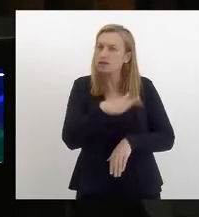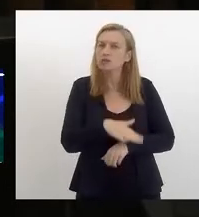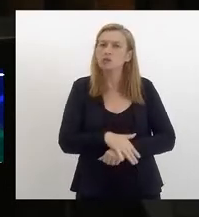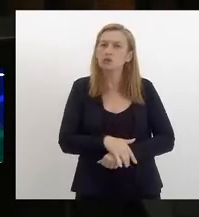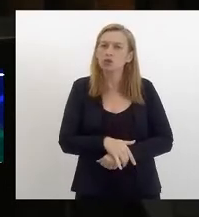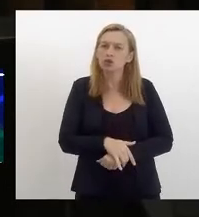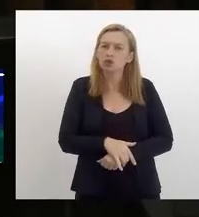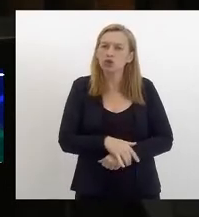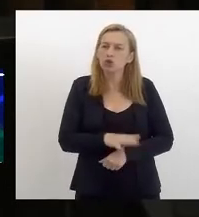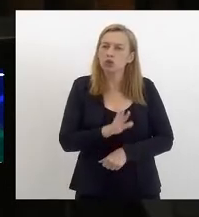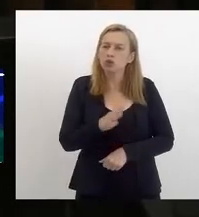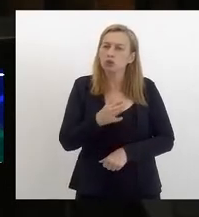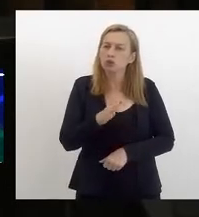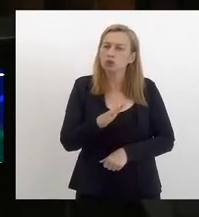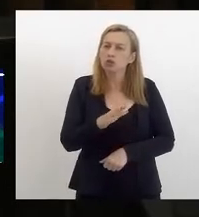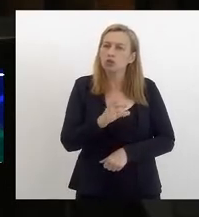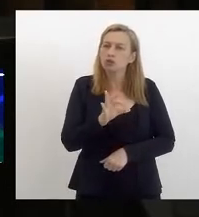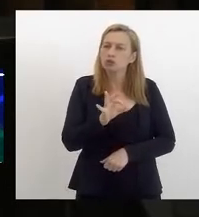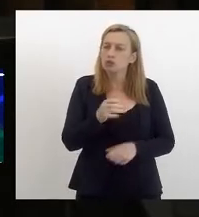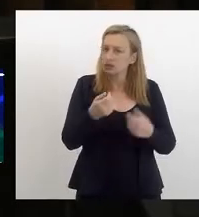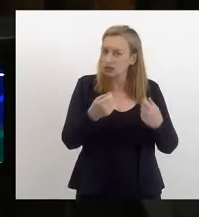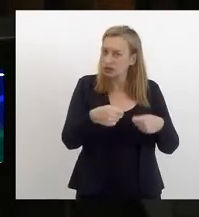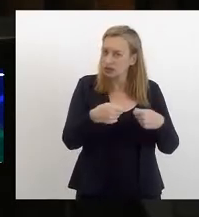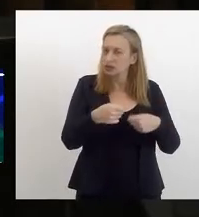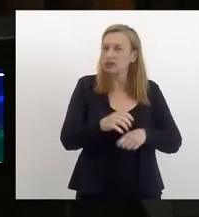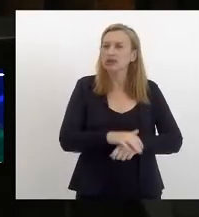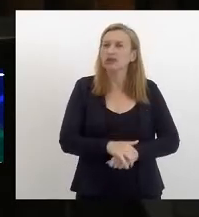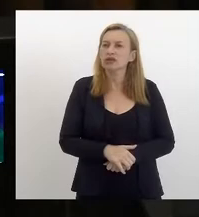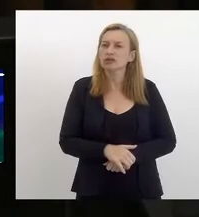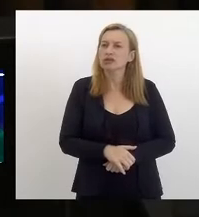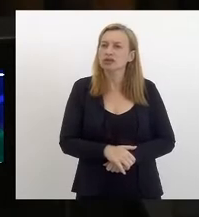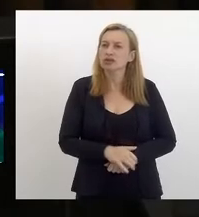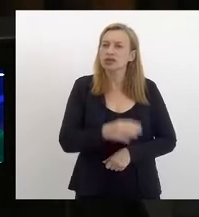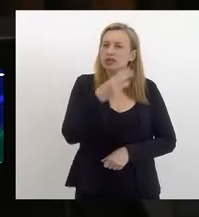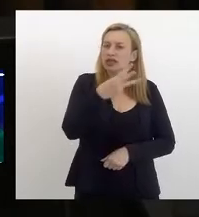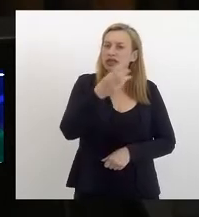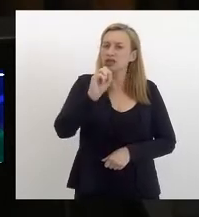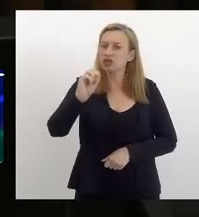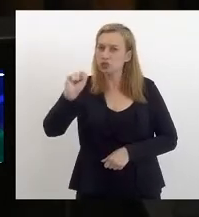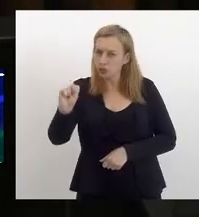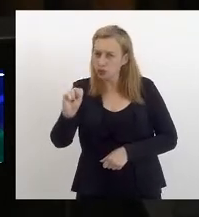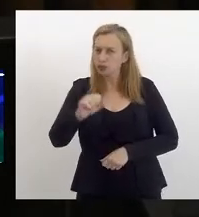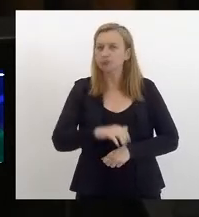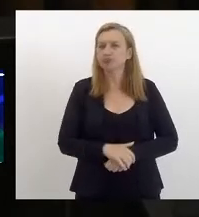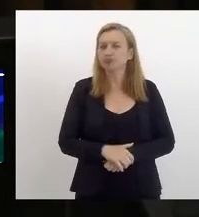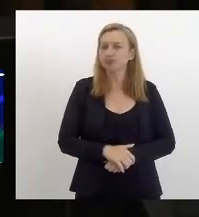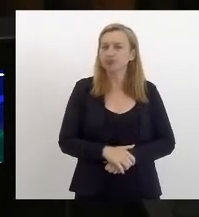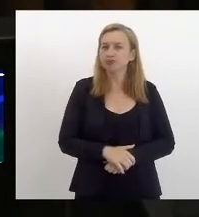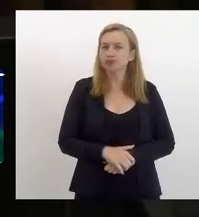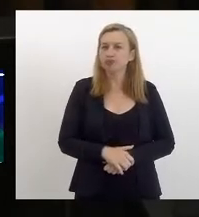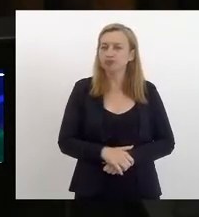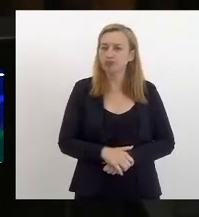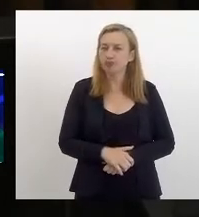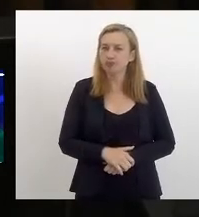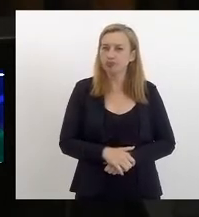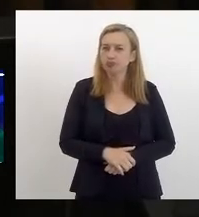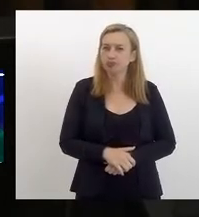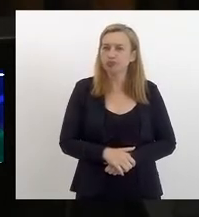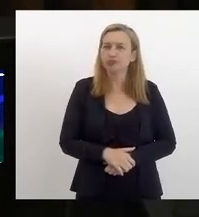do mínimo necessário que eram 308 35